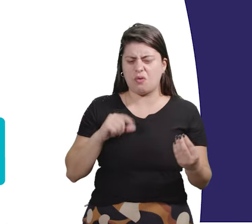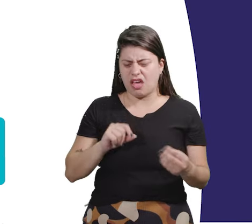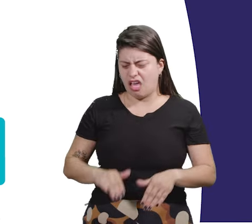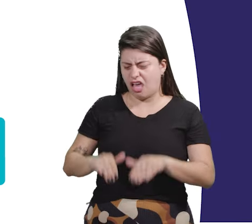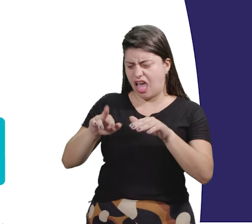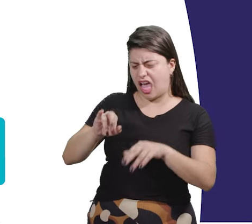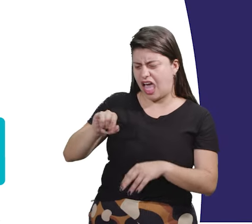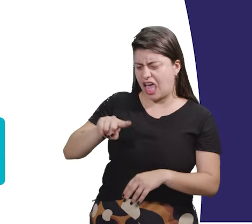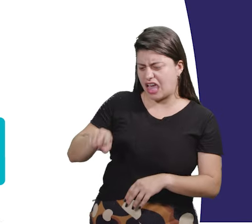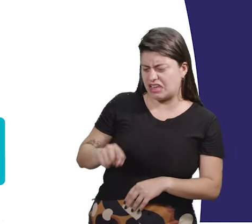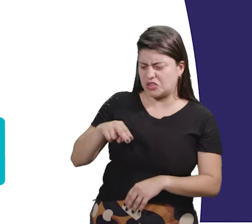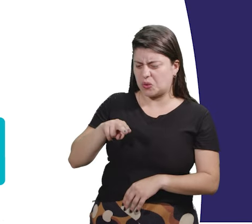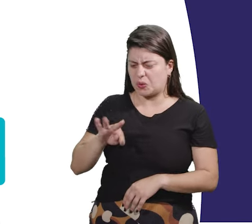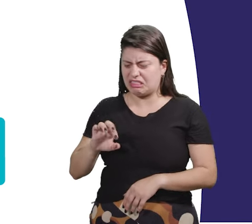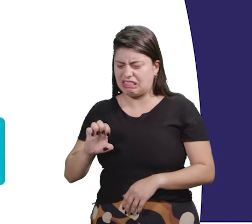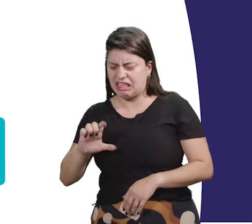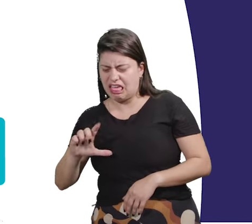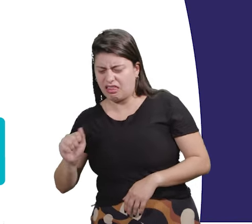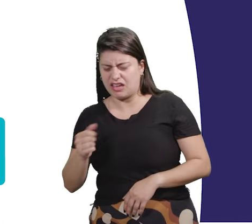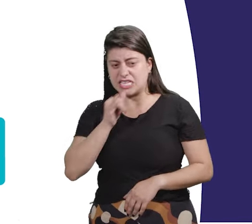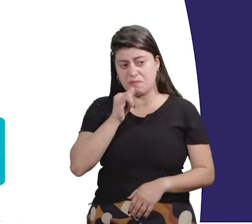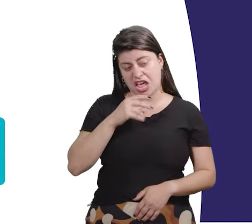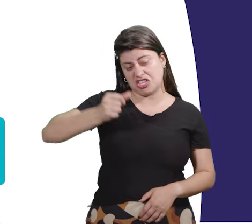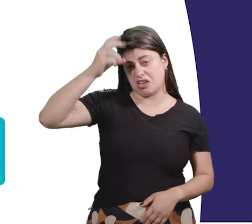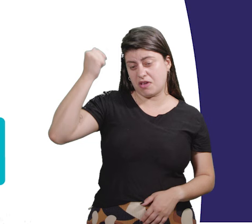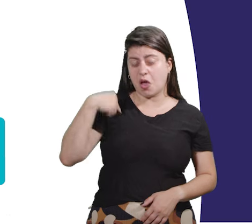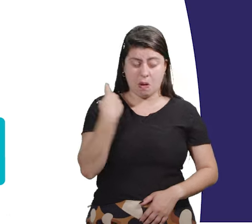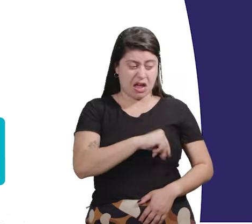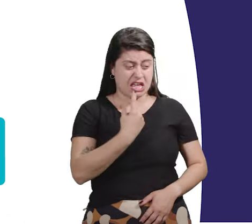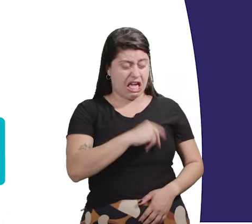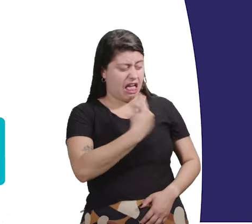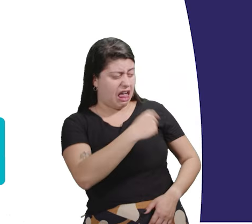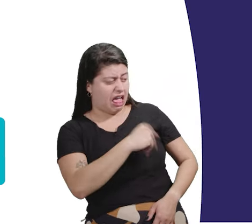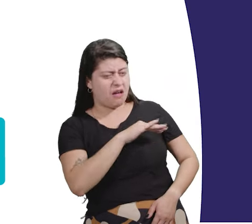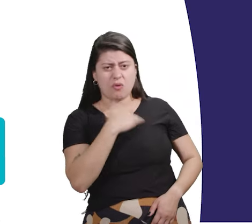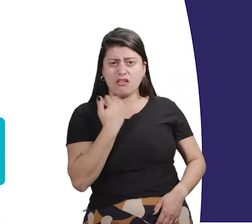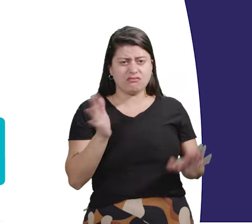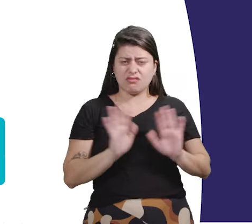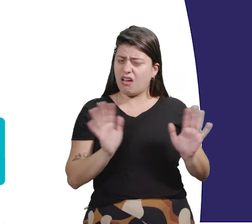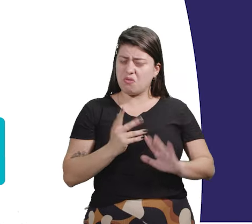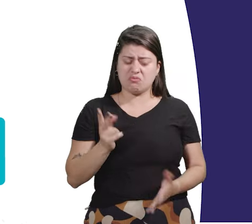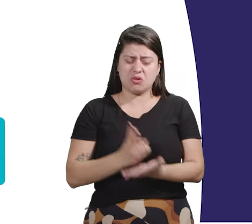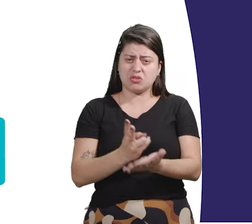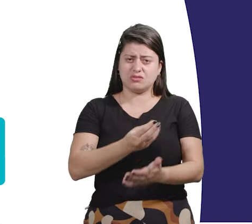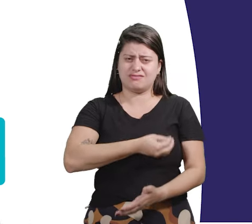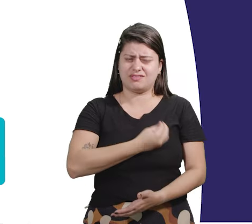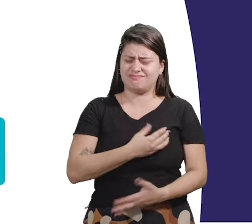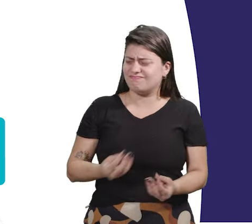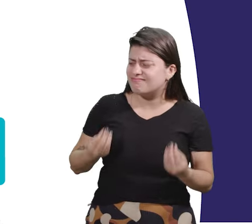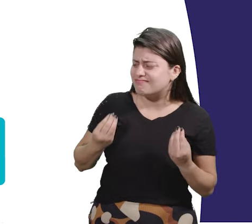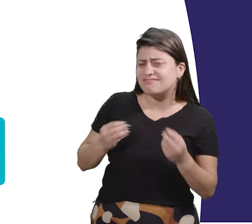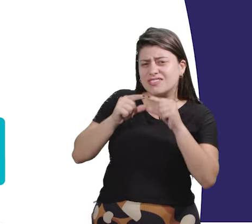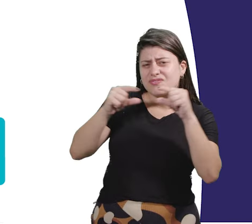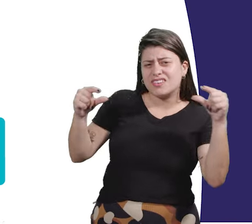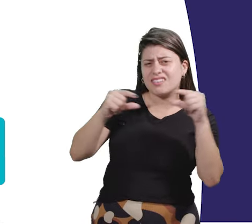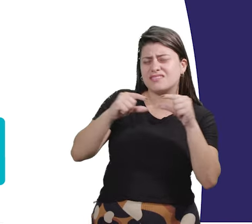como apanhei e não morri, né? Então, assim, tem muita expressão que a gente ouve que, de certa forma, as pessoas propagam que a gente ser agressivo com os nossos filhos